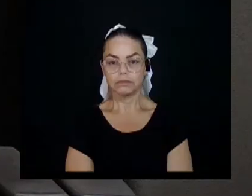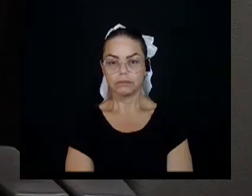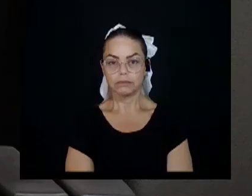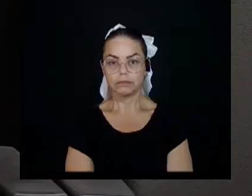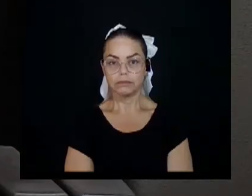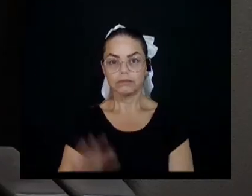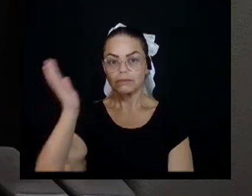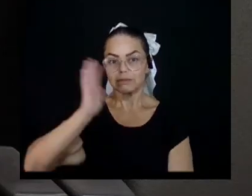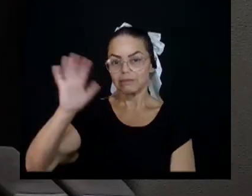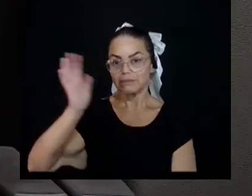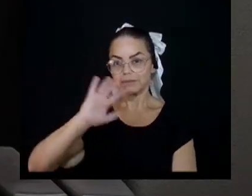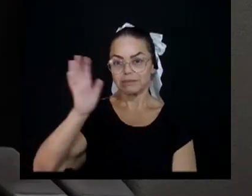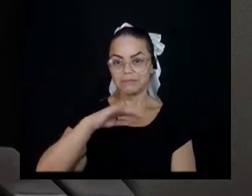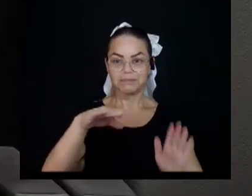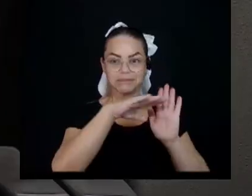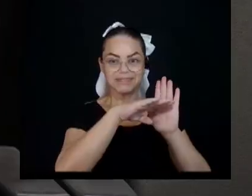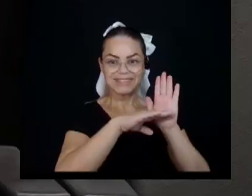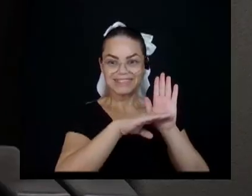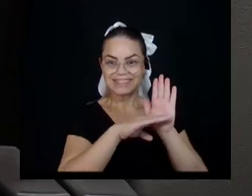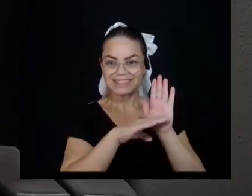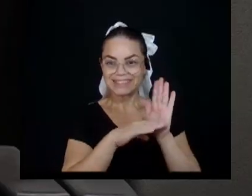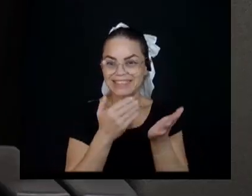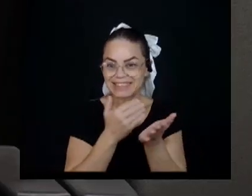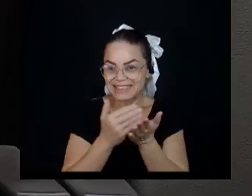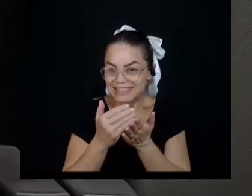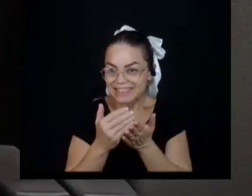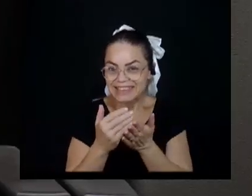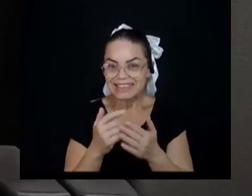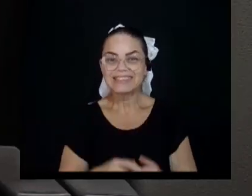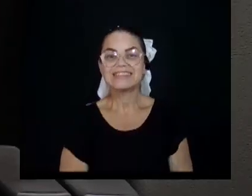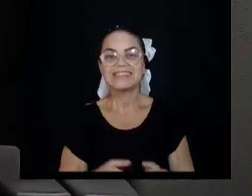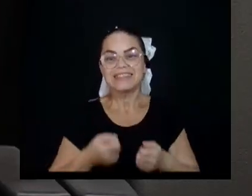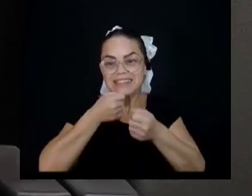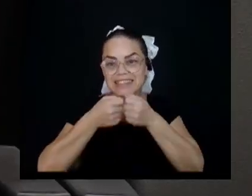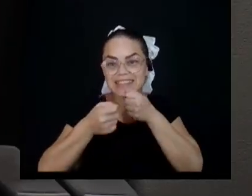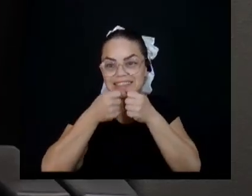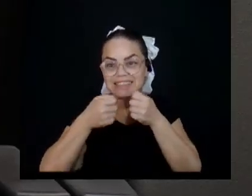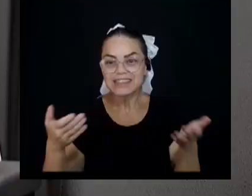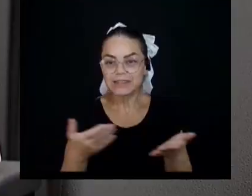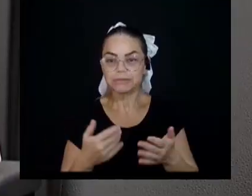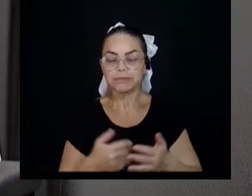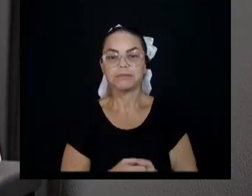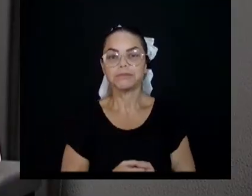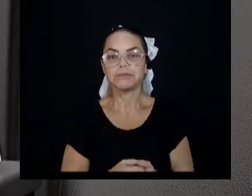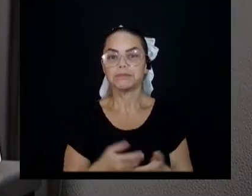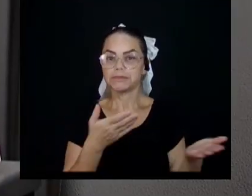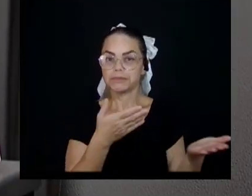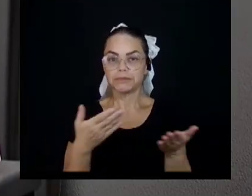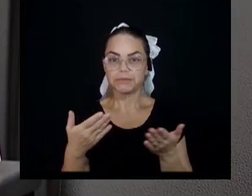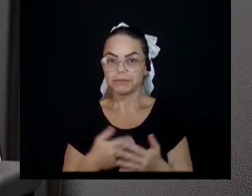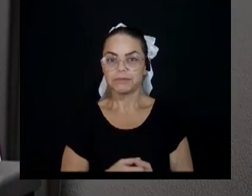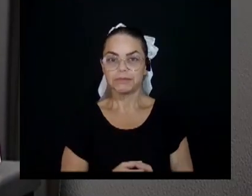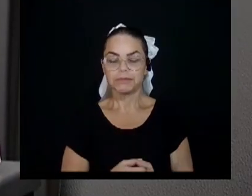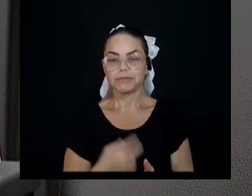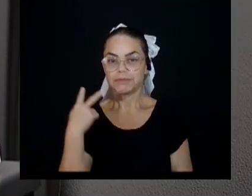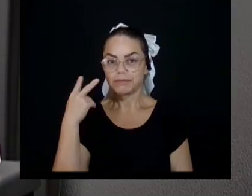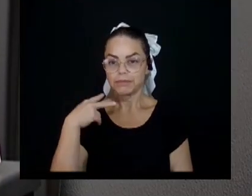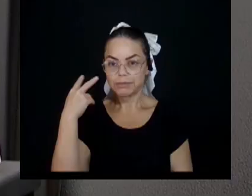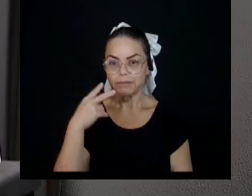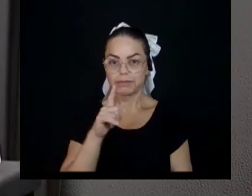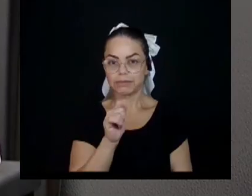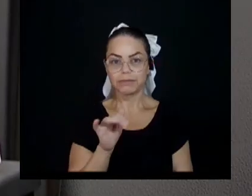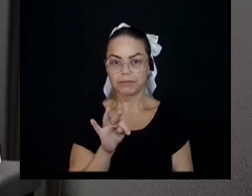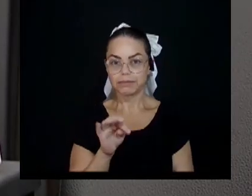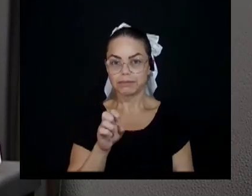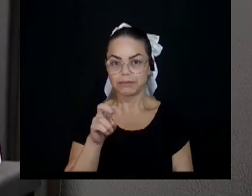Tá em Pauta começando e o nosso entrevistado de hoje, o nosso convidado, é o vereador Gustavo Peta, que já está